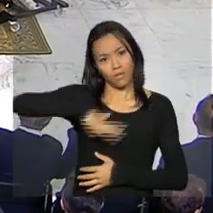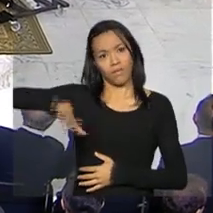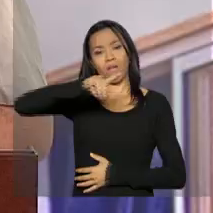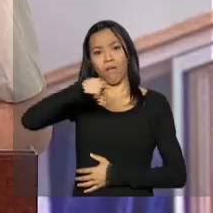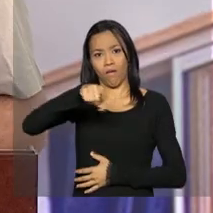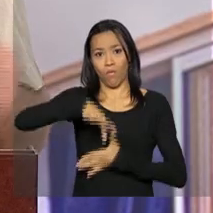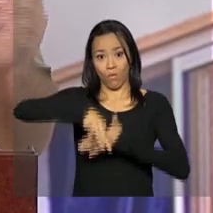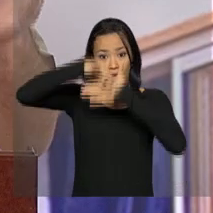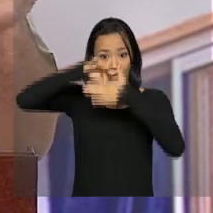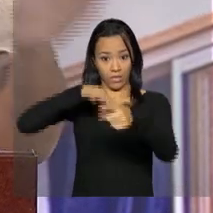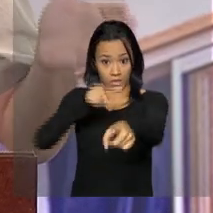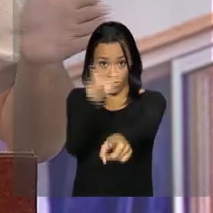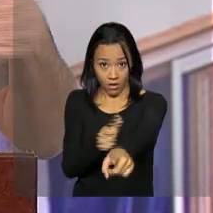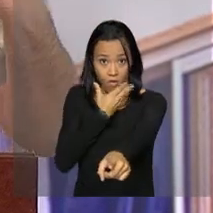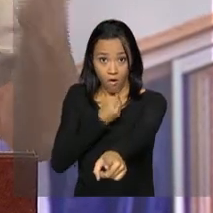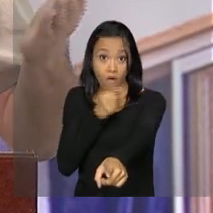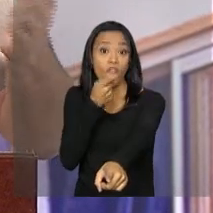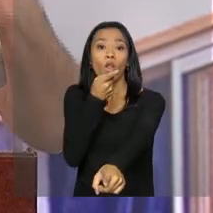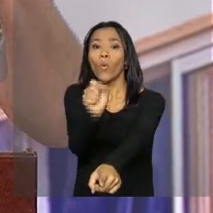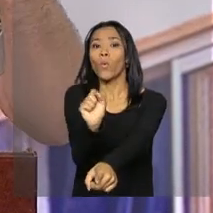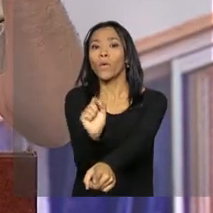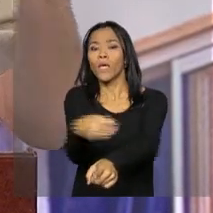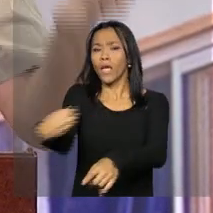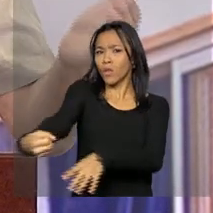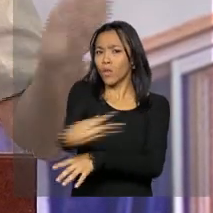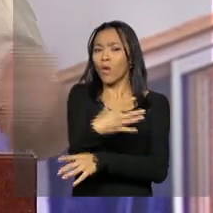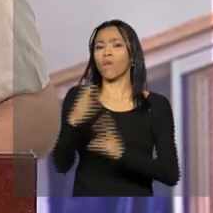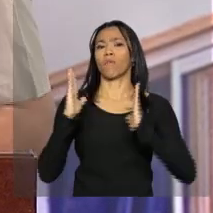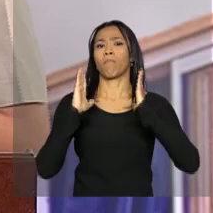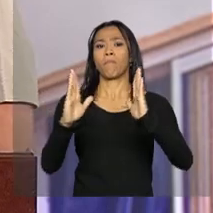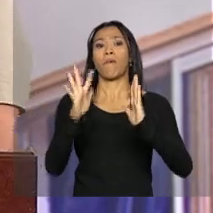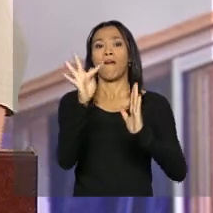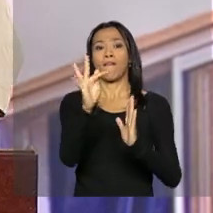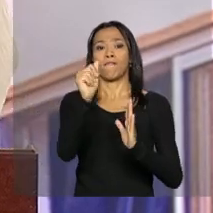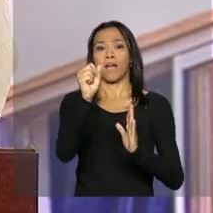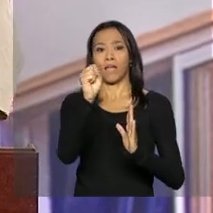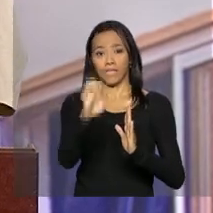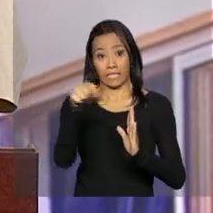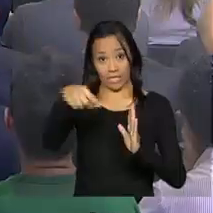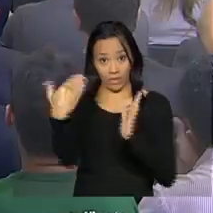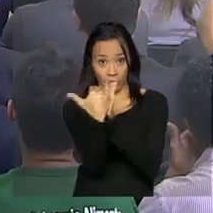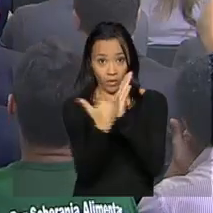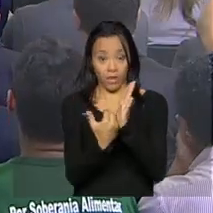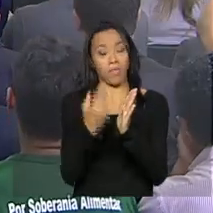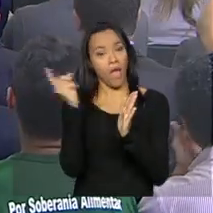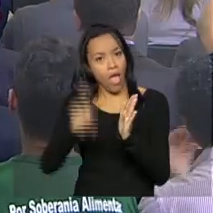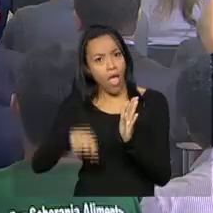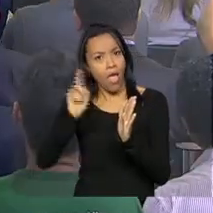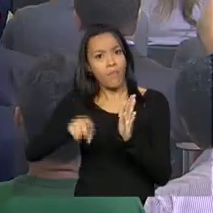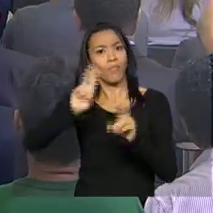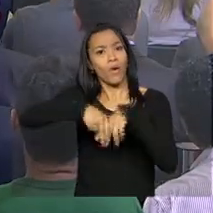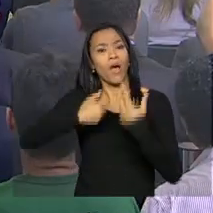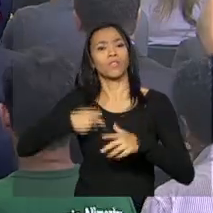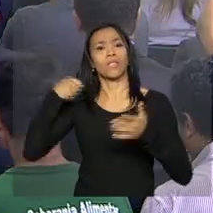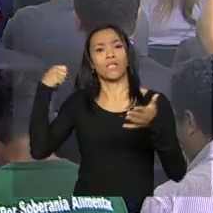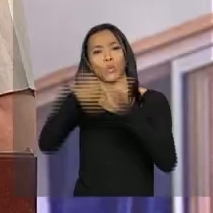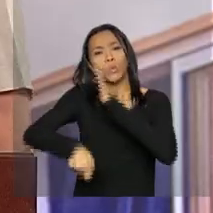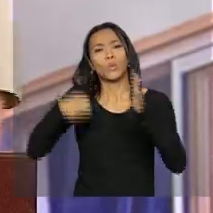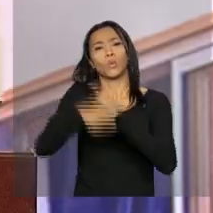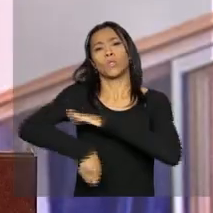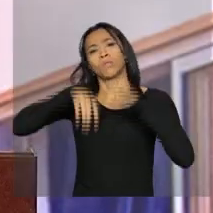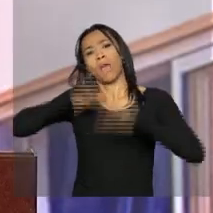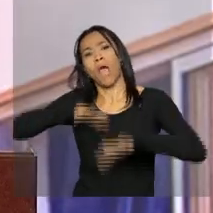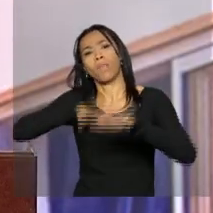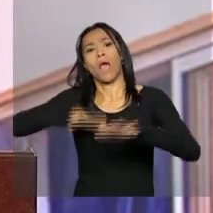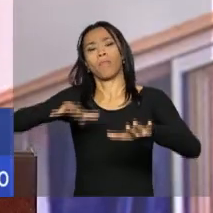Sem Teto, Guilherme Boulos, afirmou que a nova fase do programa leva em conta demandas dos movimentos sociais.